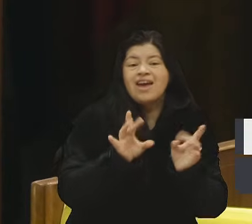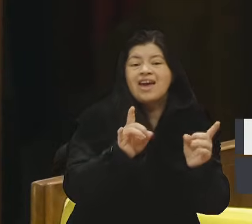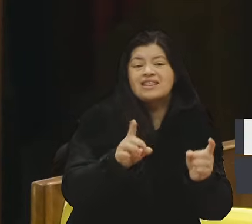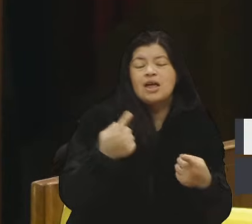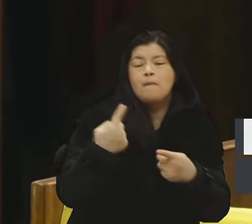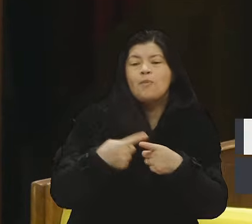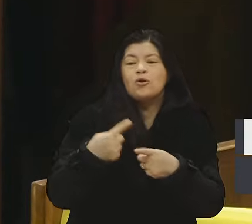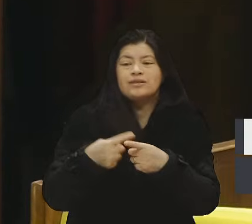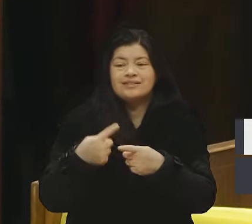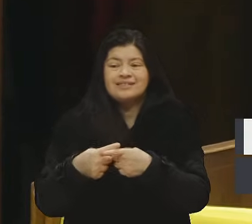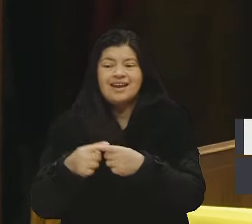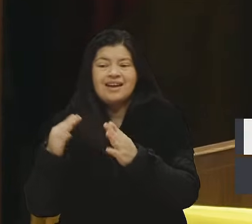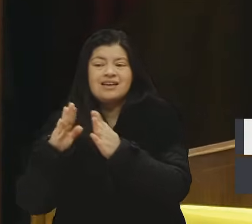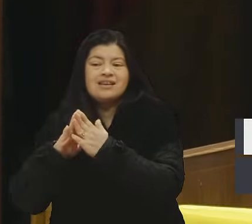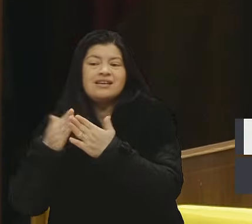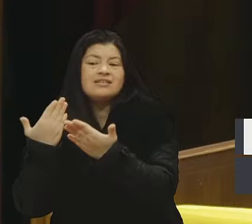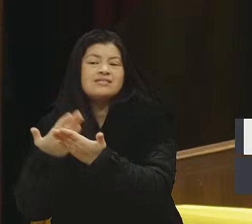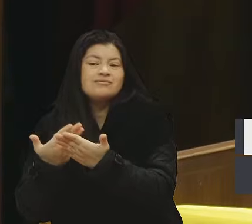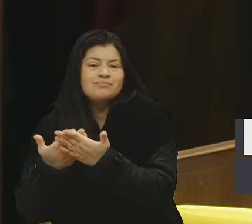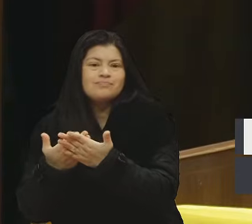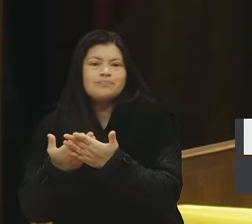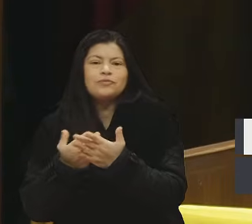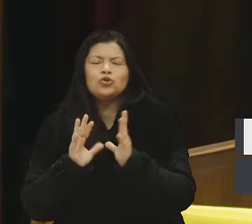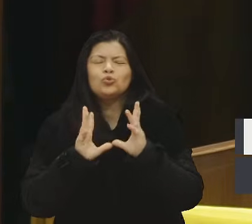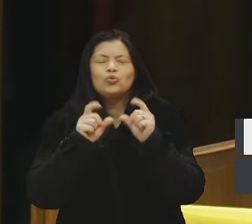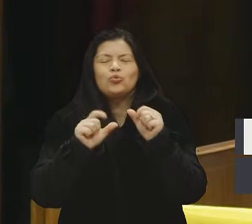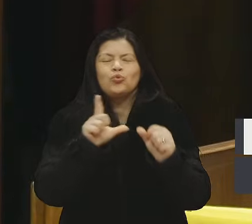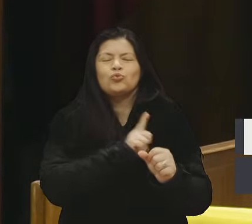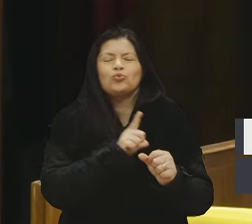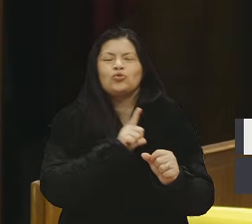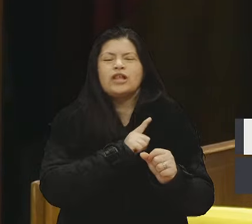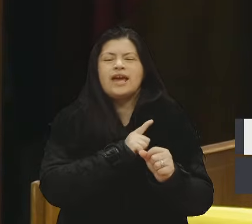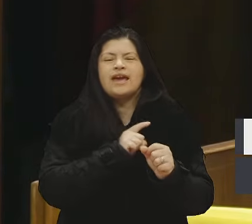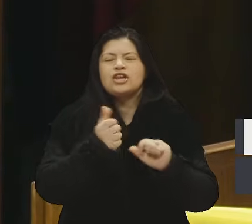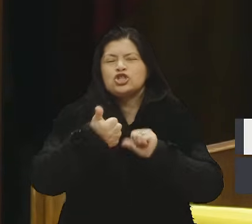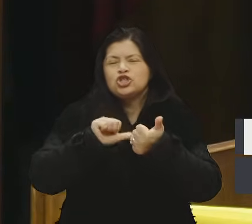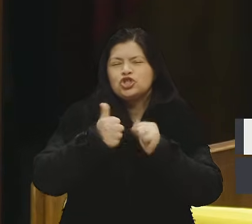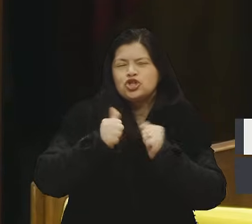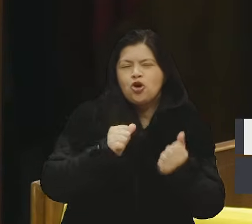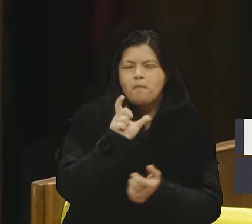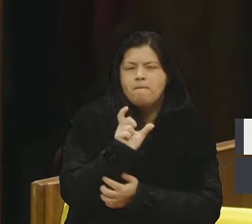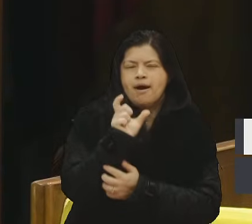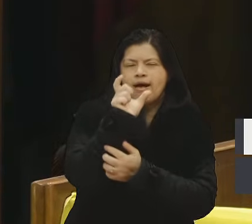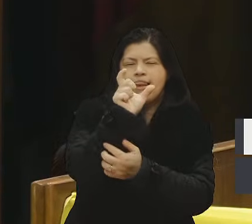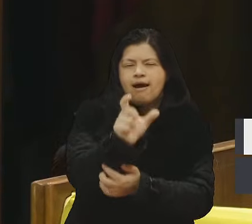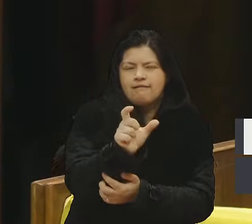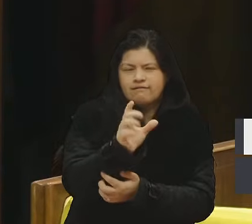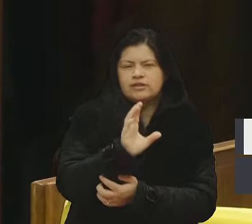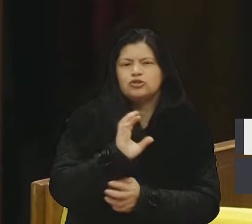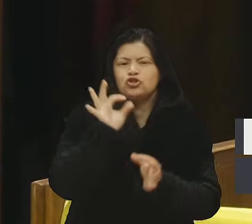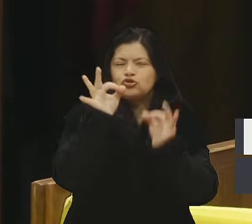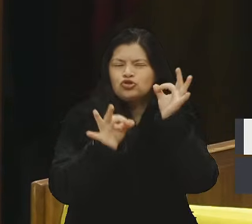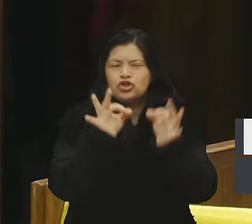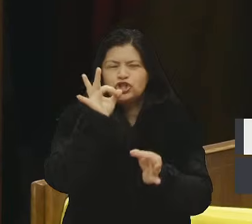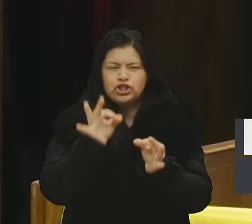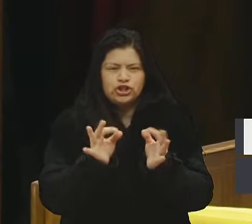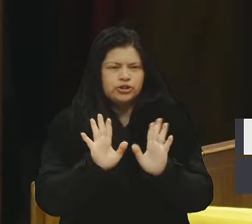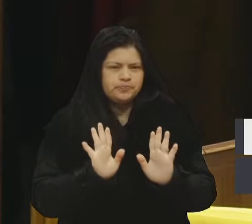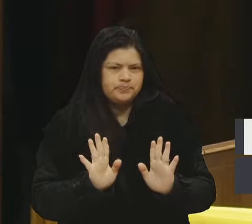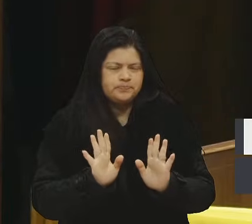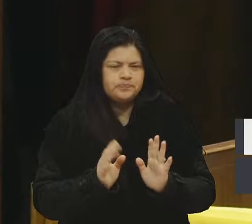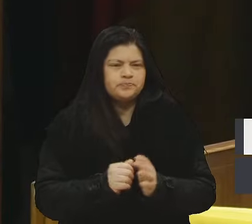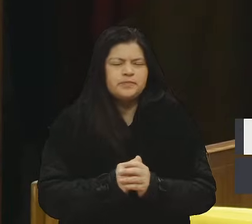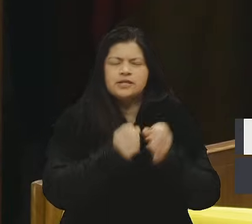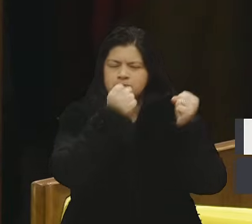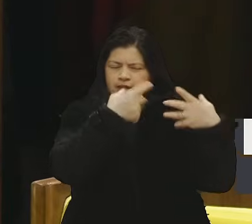pública, tudo tem um jogo de palavras, técnica, jurídica e retórica. Agora eu vou explicar.